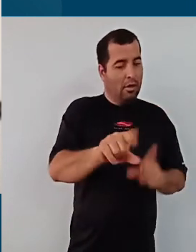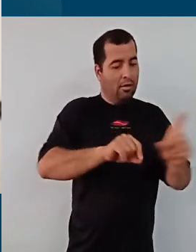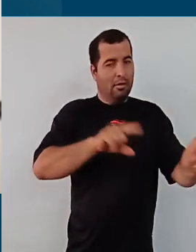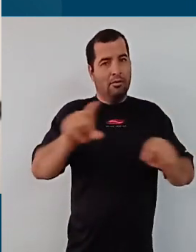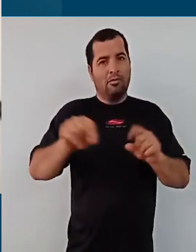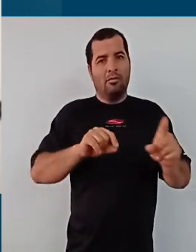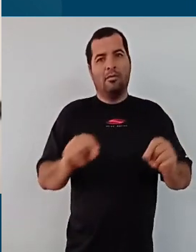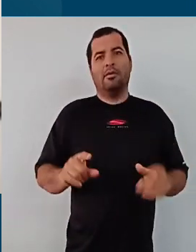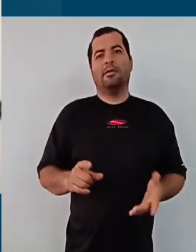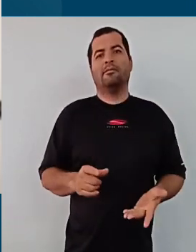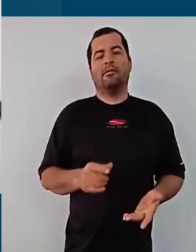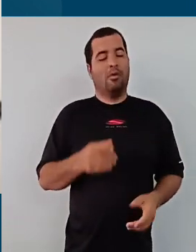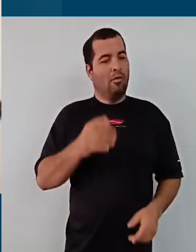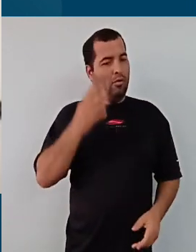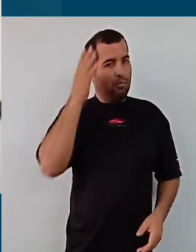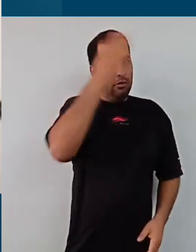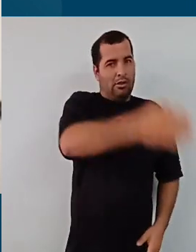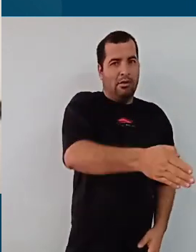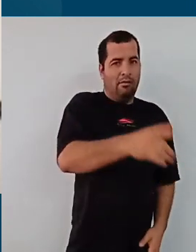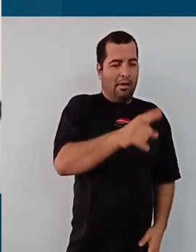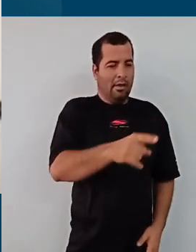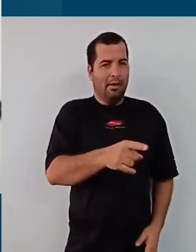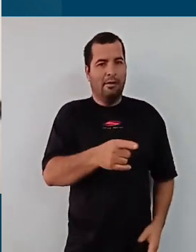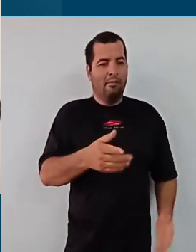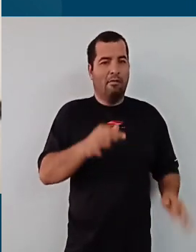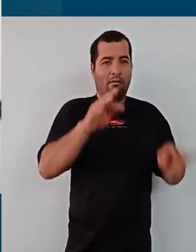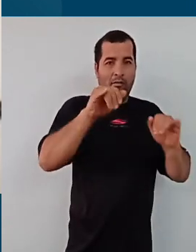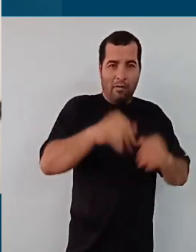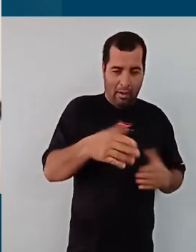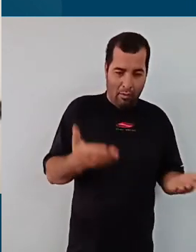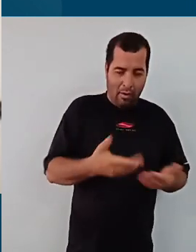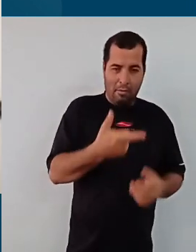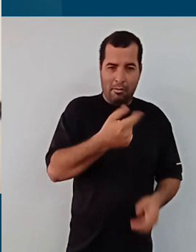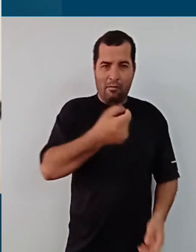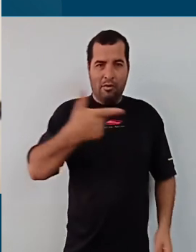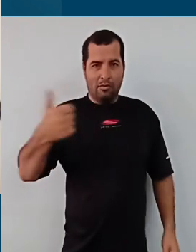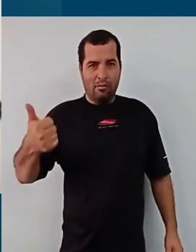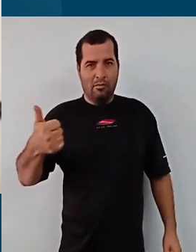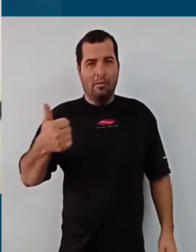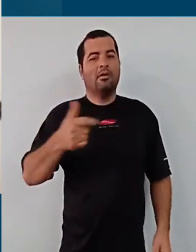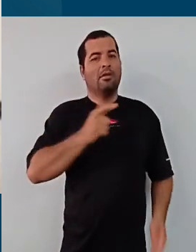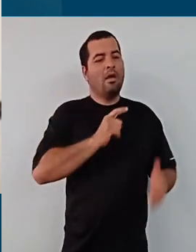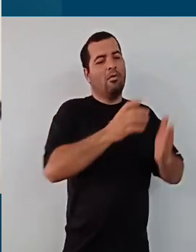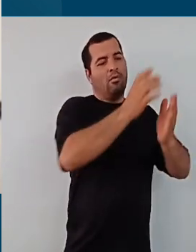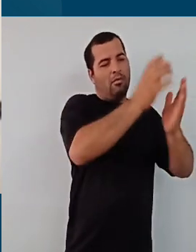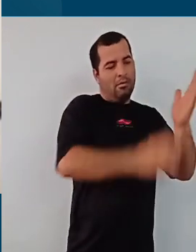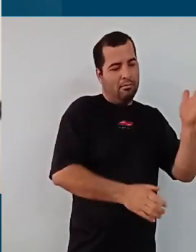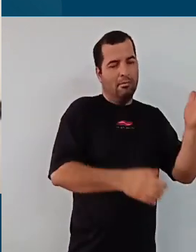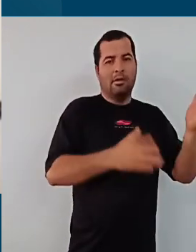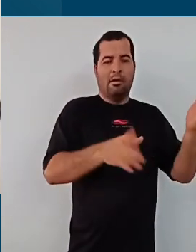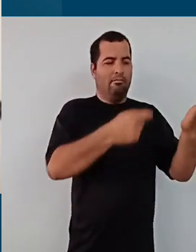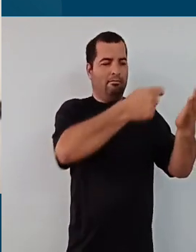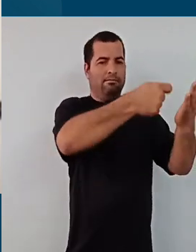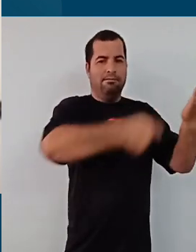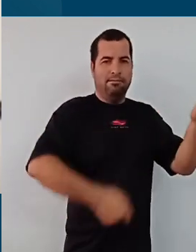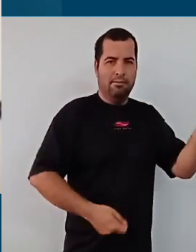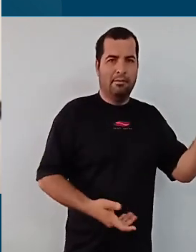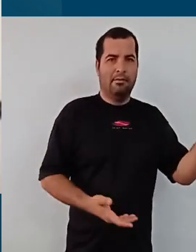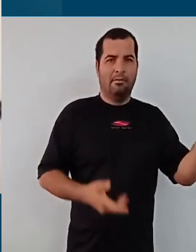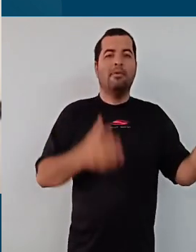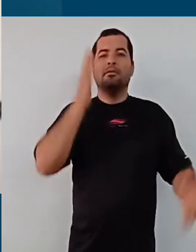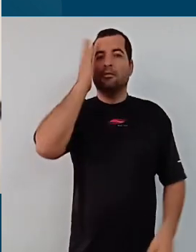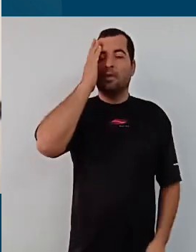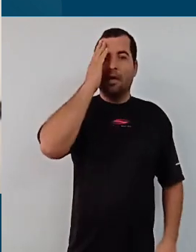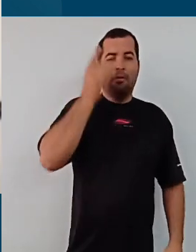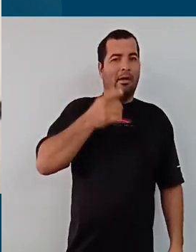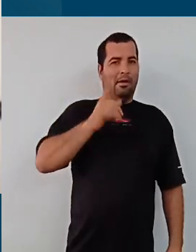escolhas que têm como objetivo chegar até o final desse ano com uma proposta curricular desenhada, sabendo